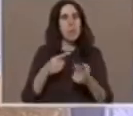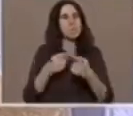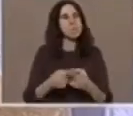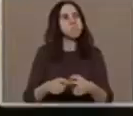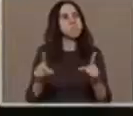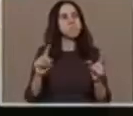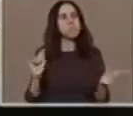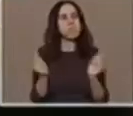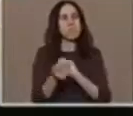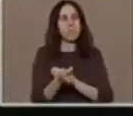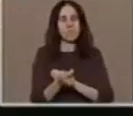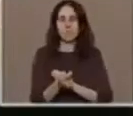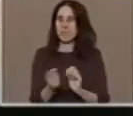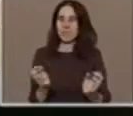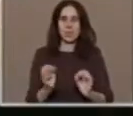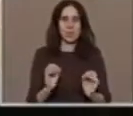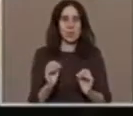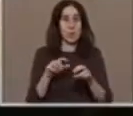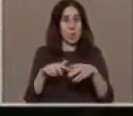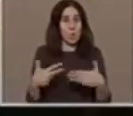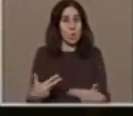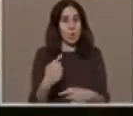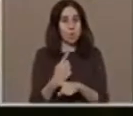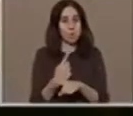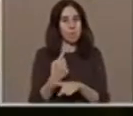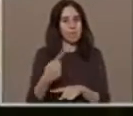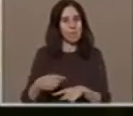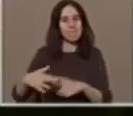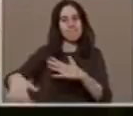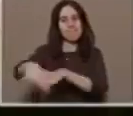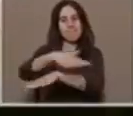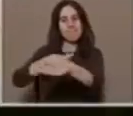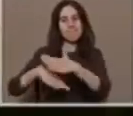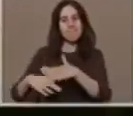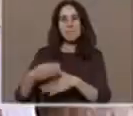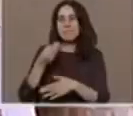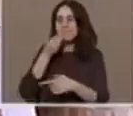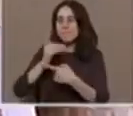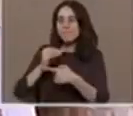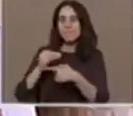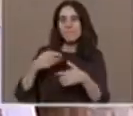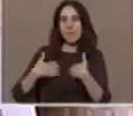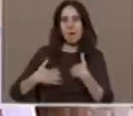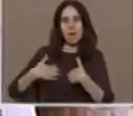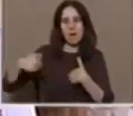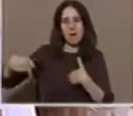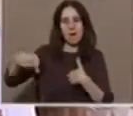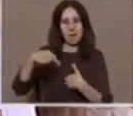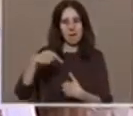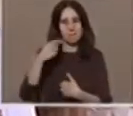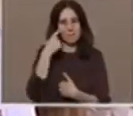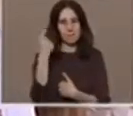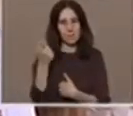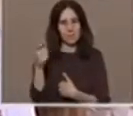tanto. Hoje também há uma multidão que procura alimento. De novo, Jesus